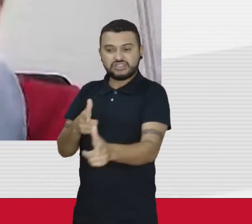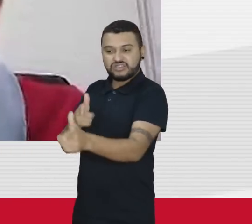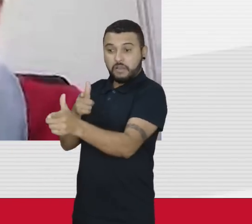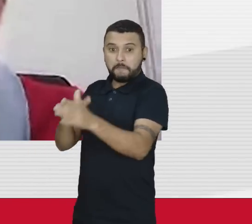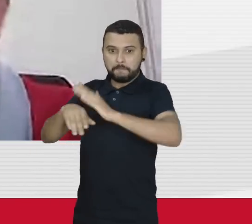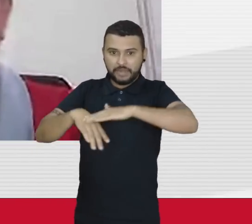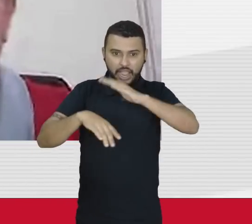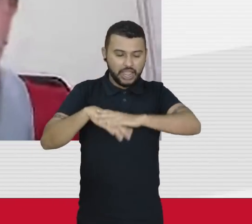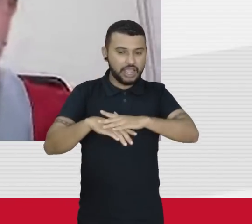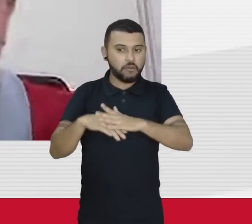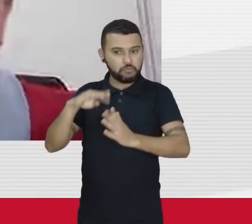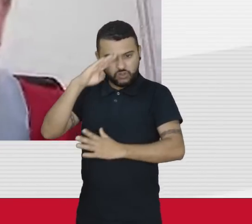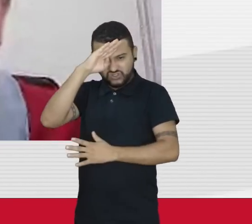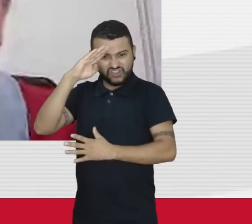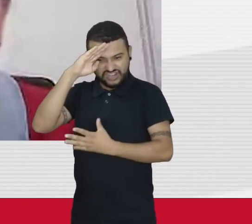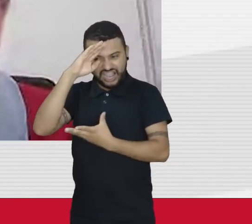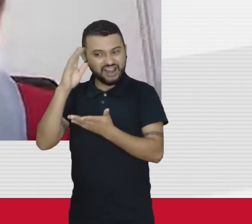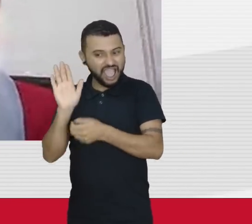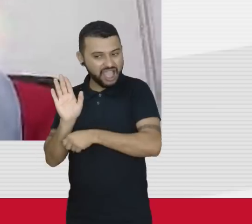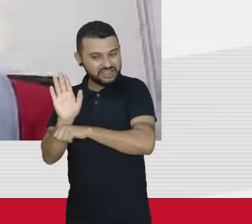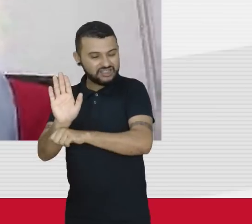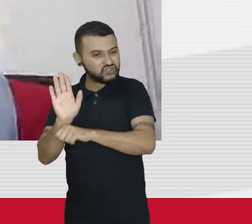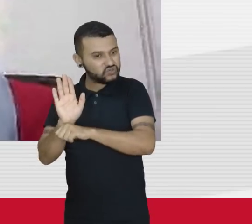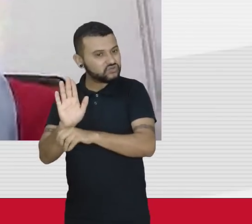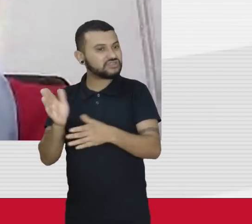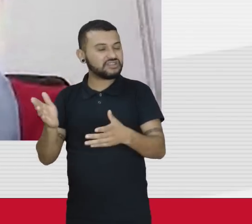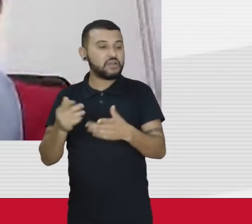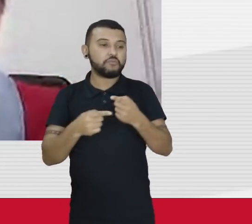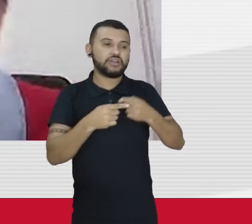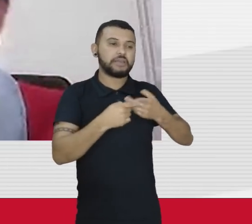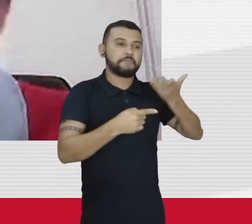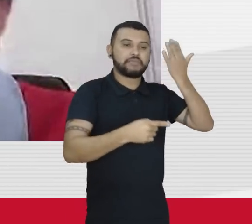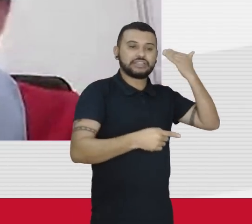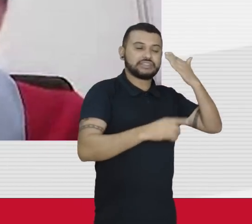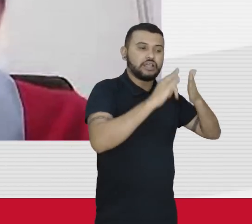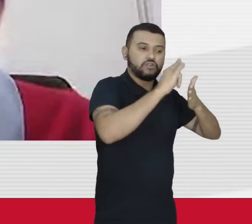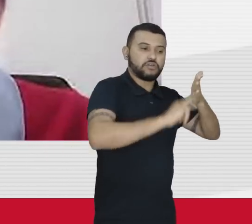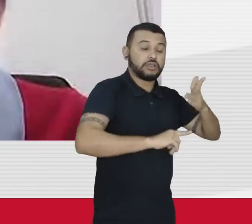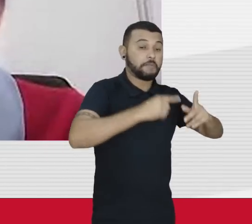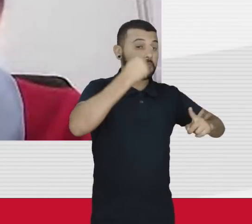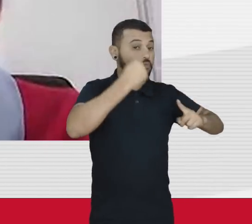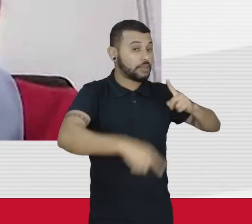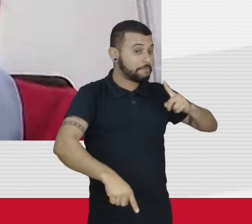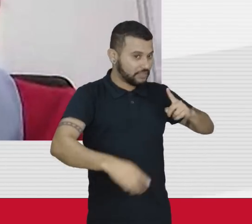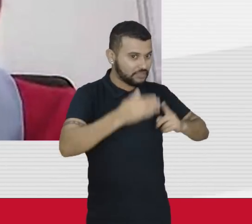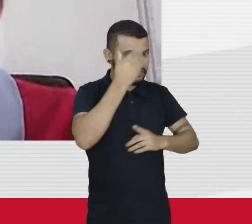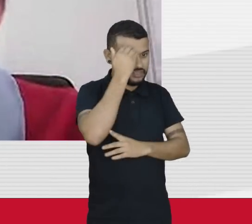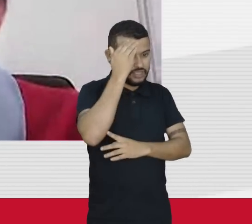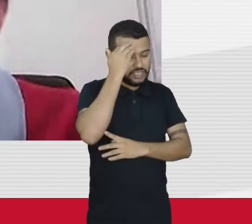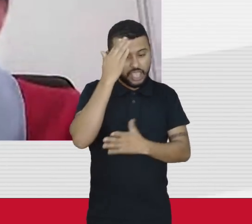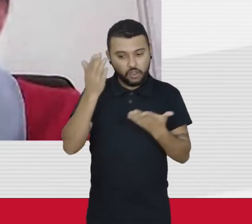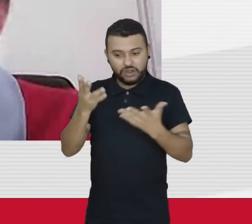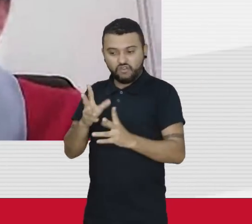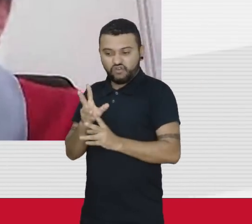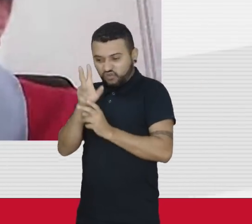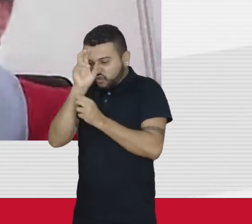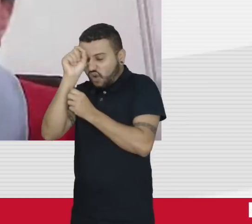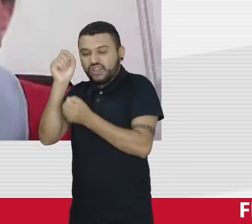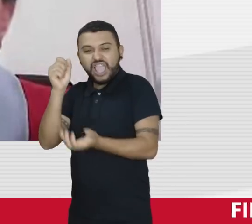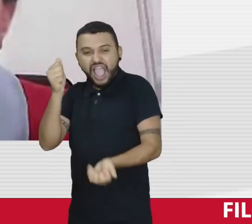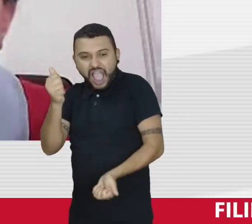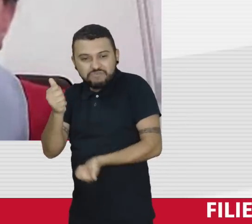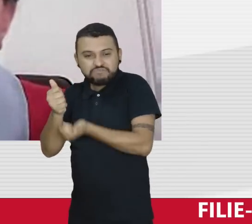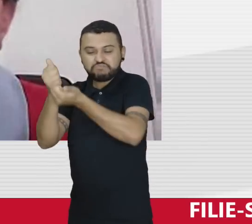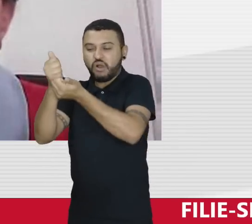armado hoje com Bolsonaro do que estava quando as armas eram restritas. Isso fortalece também